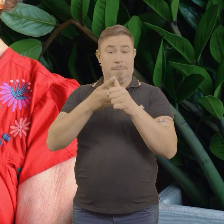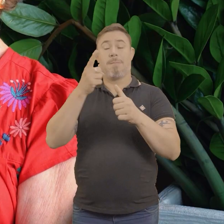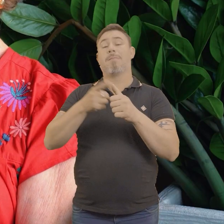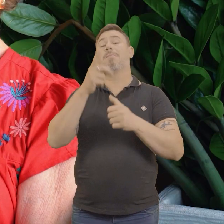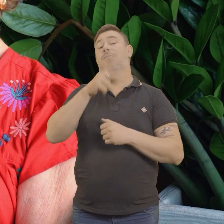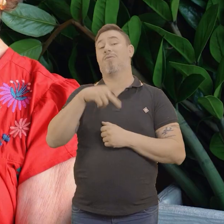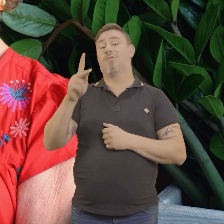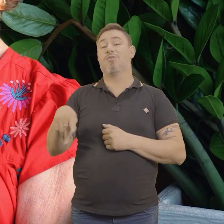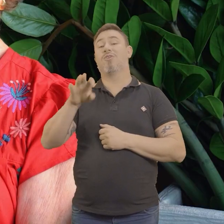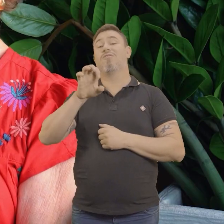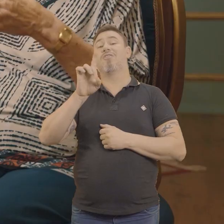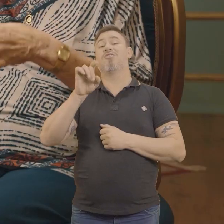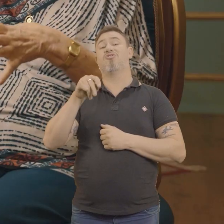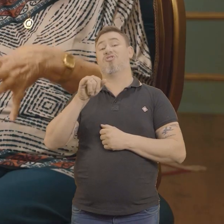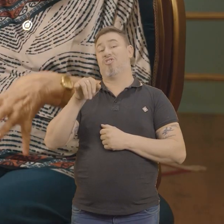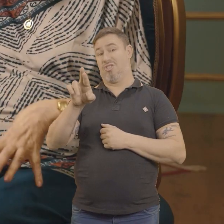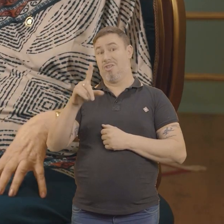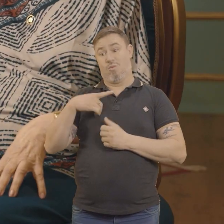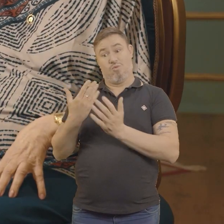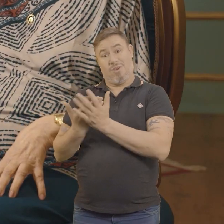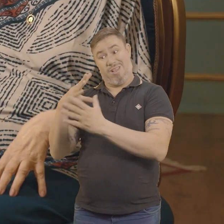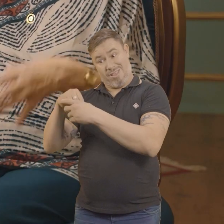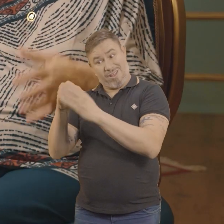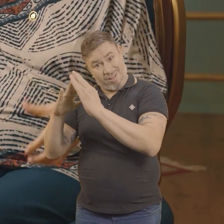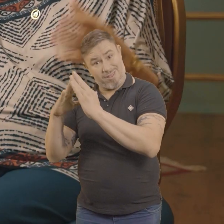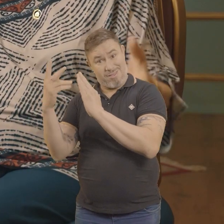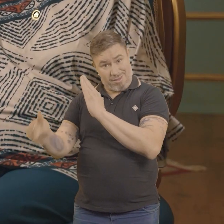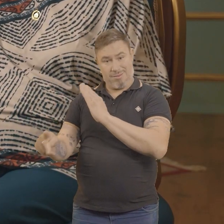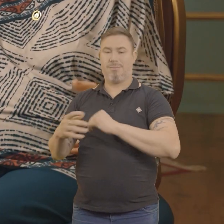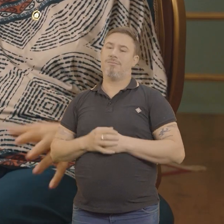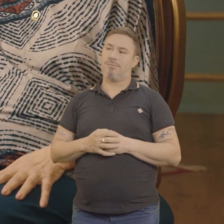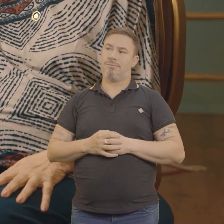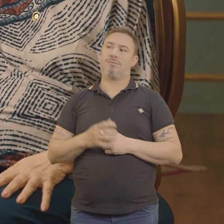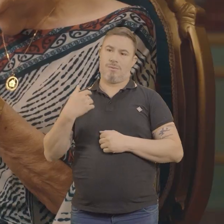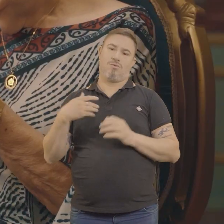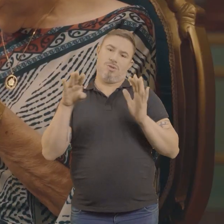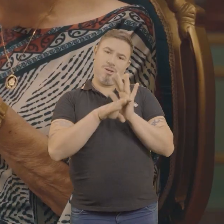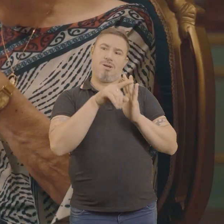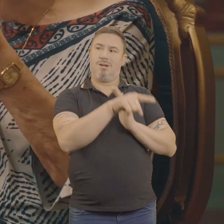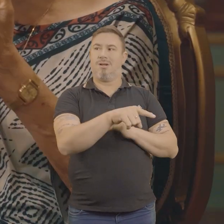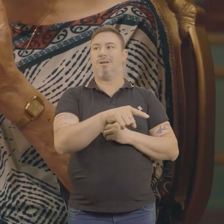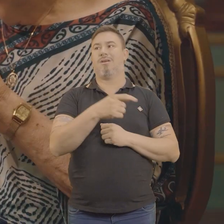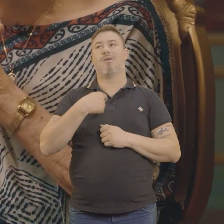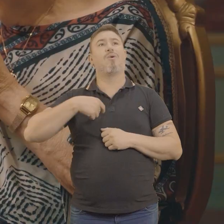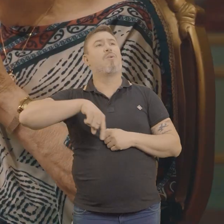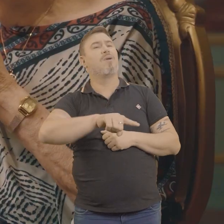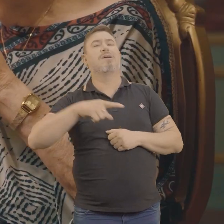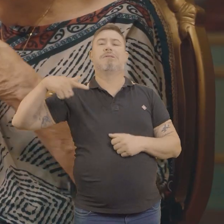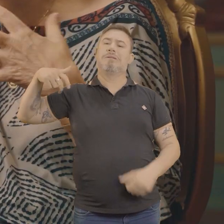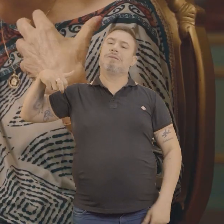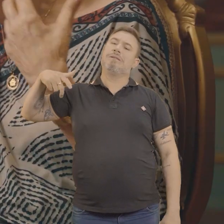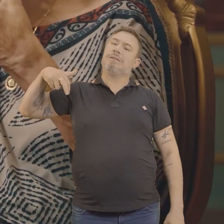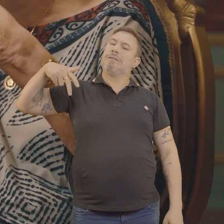Edni Almeida, eu estudava na casa dela. Eu cheguei lá no conservatório pela mão da professora. Eu ia a pé.